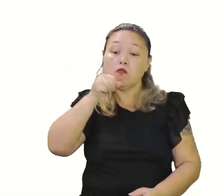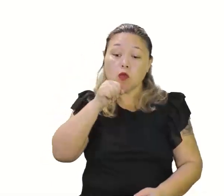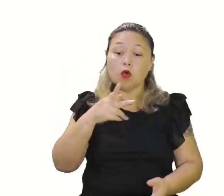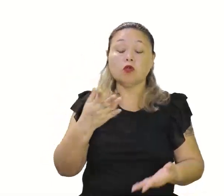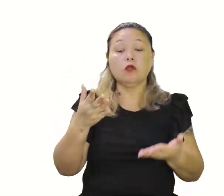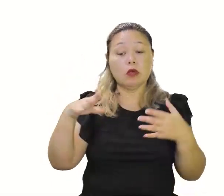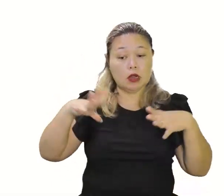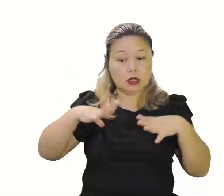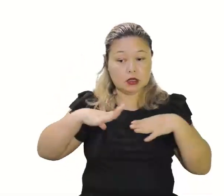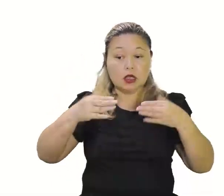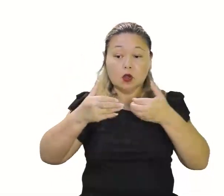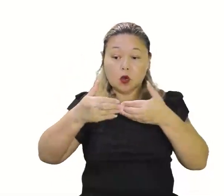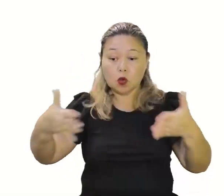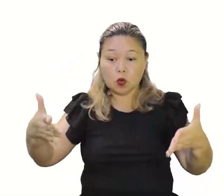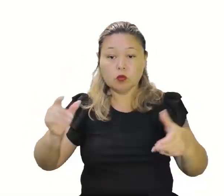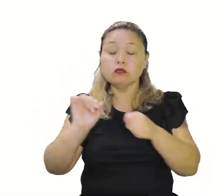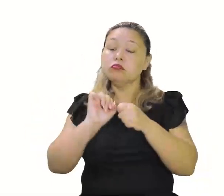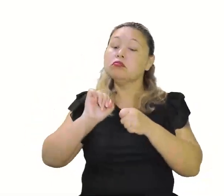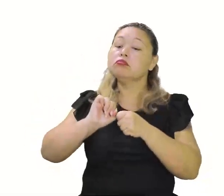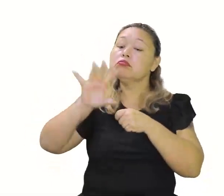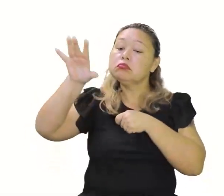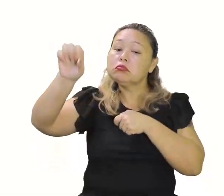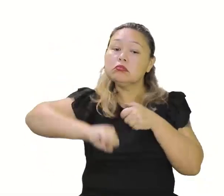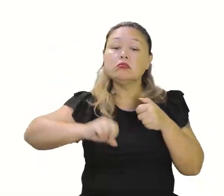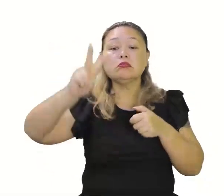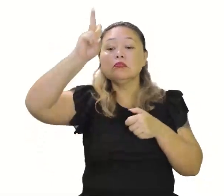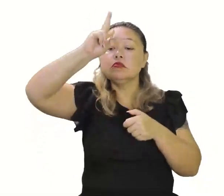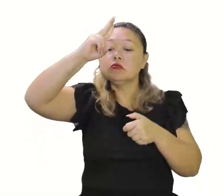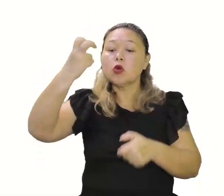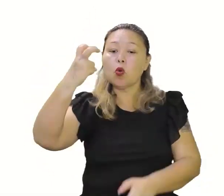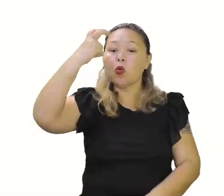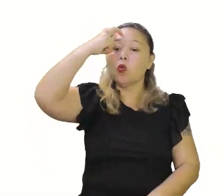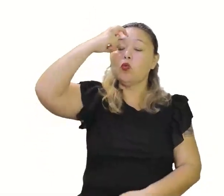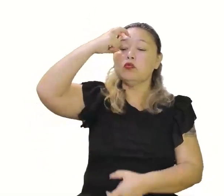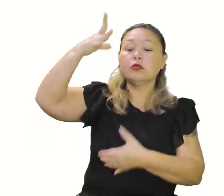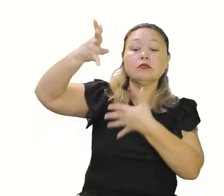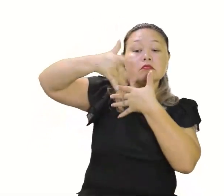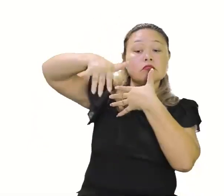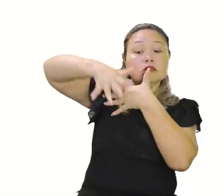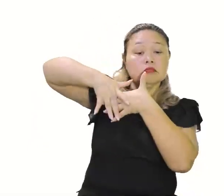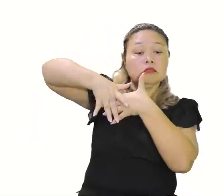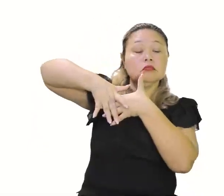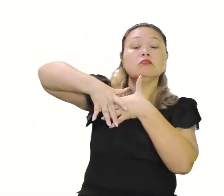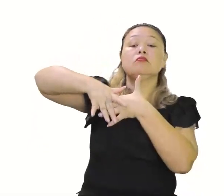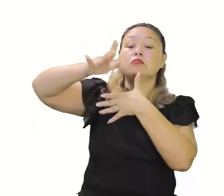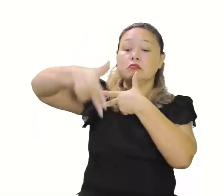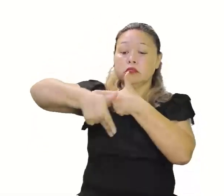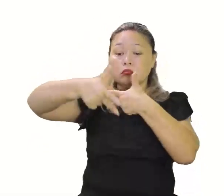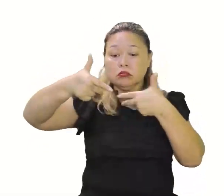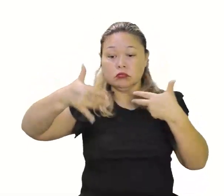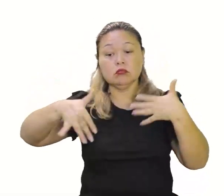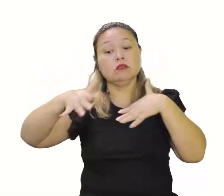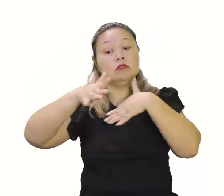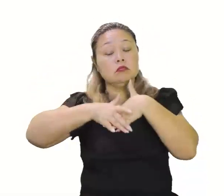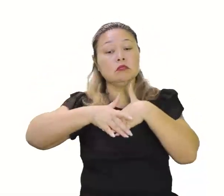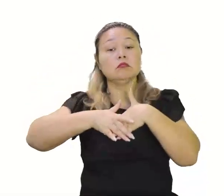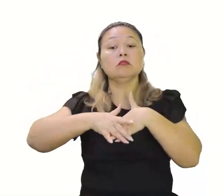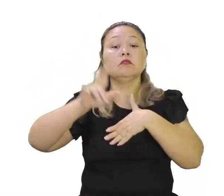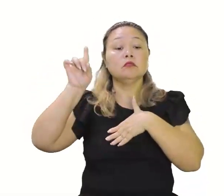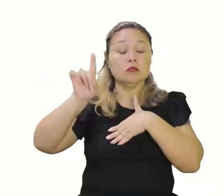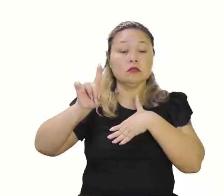a gente aborda uma parte histórico-cultural da matemática, né? A gente está trabalhando a etno. Então,